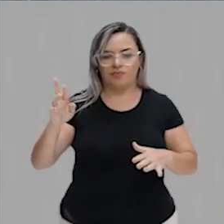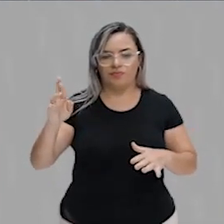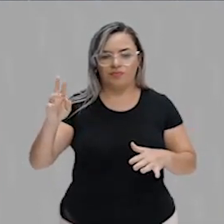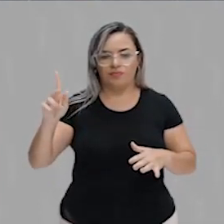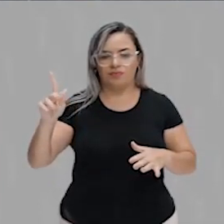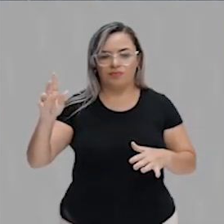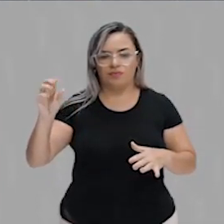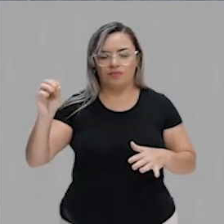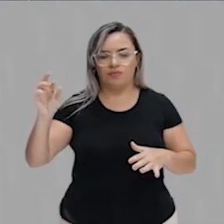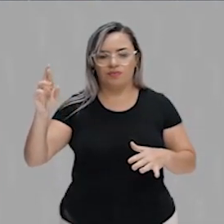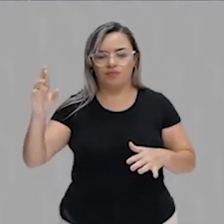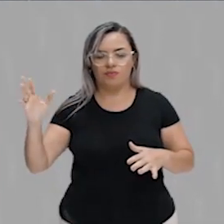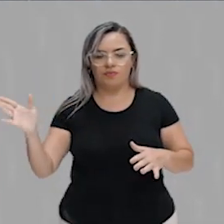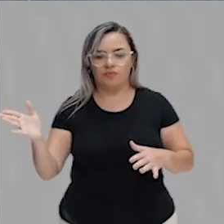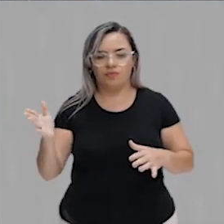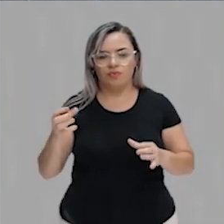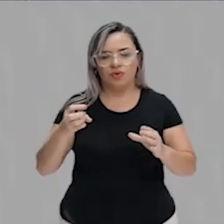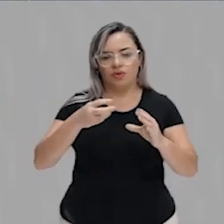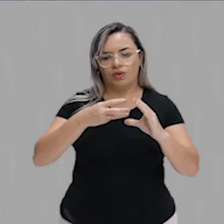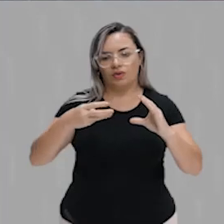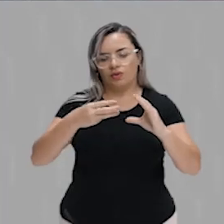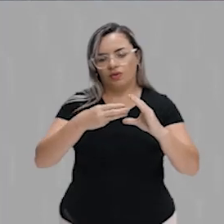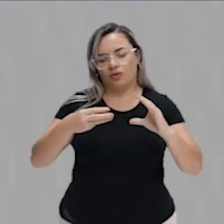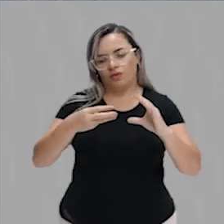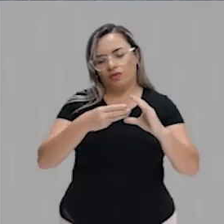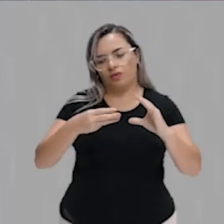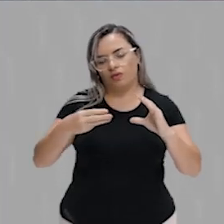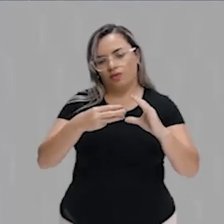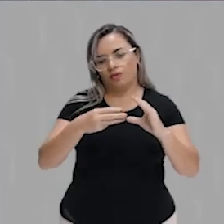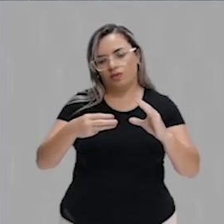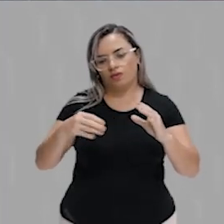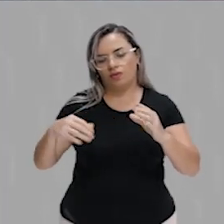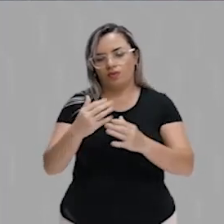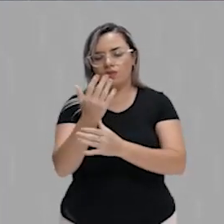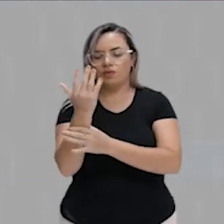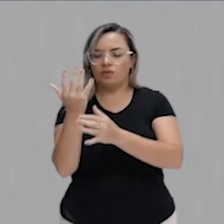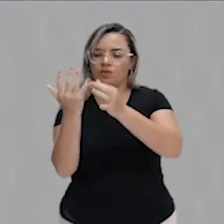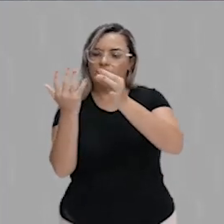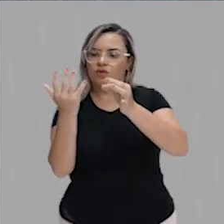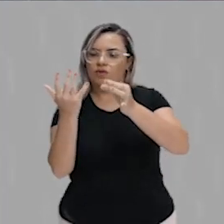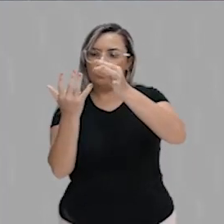movimentos com determinados padrões também, que é controlado por hormônios.